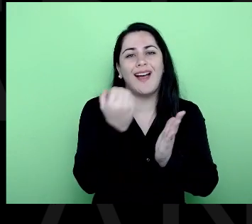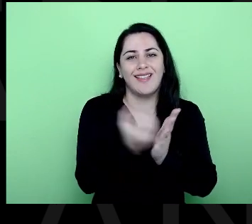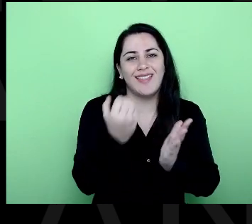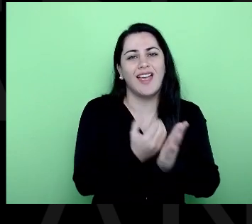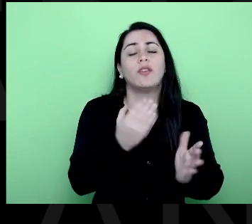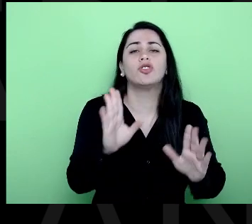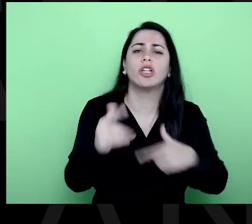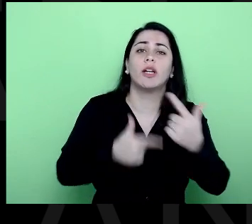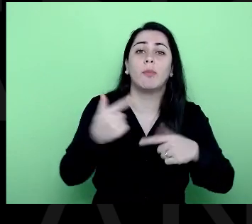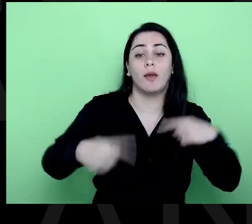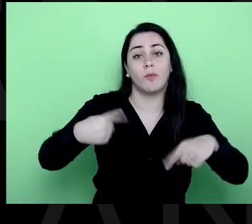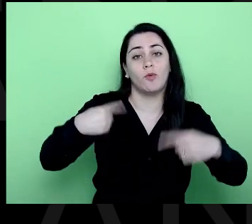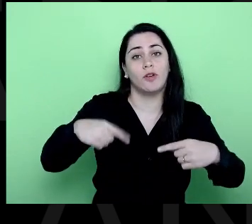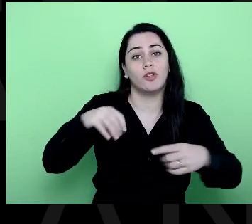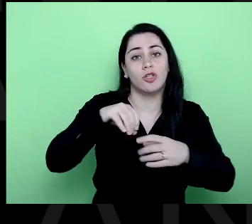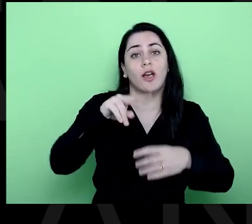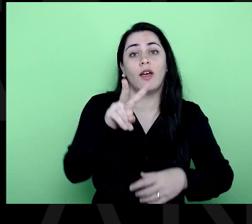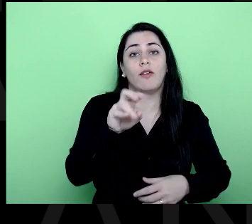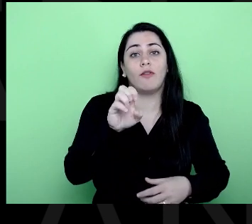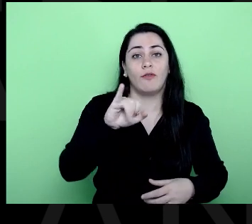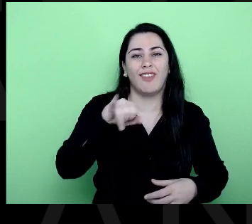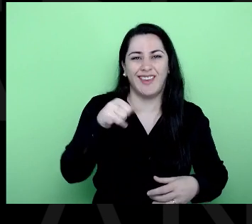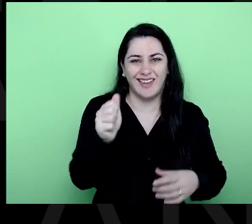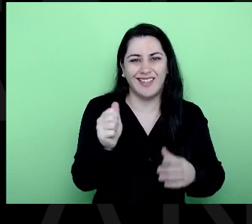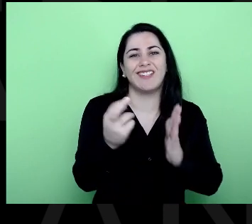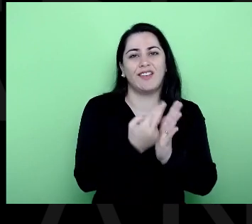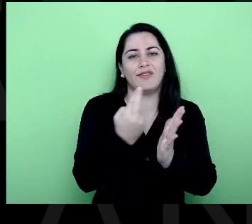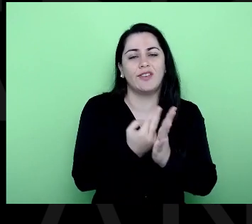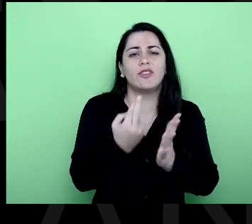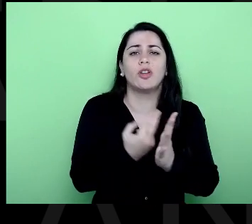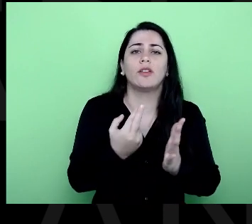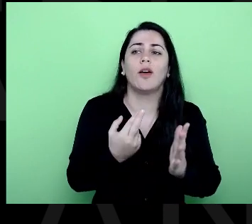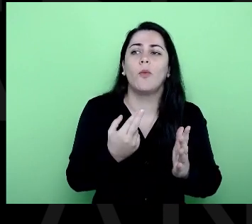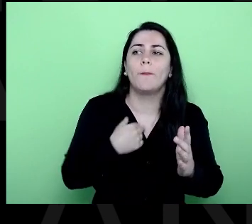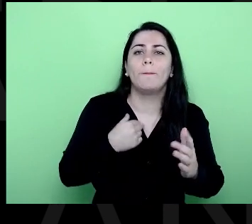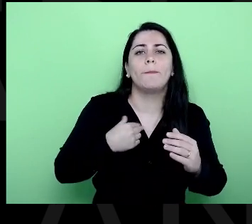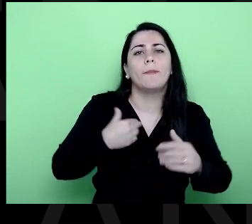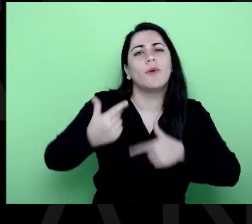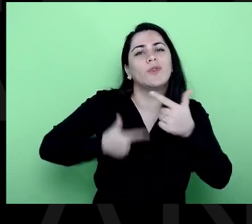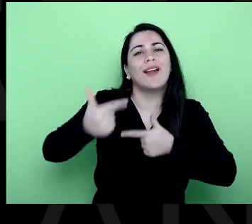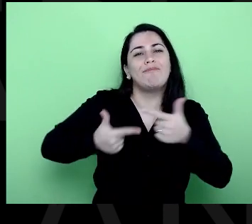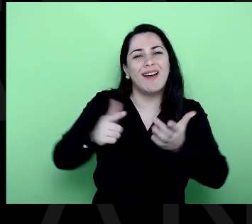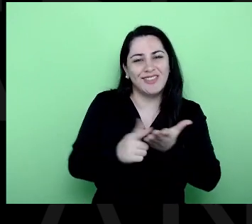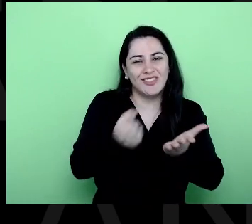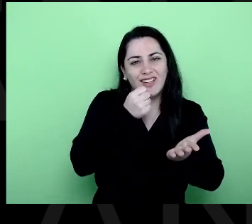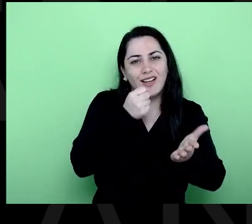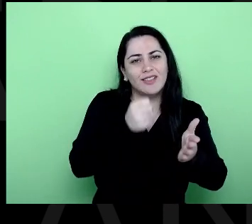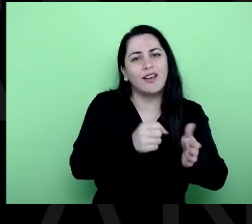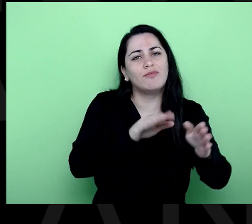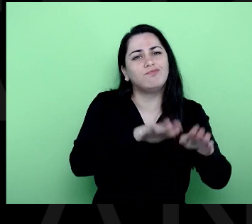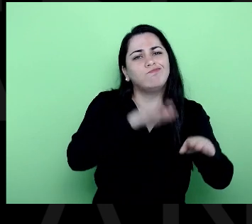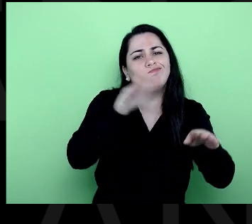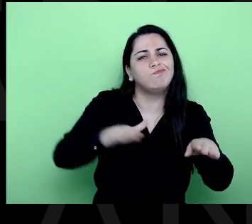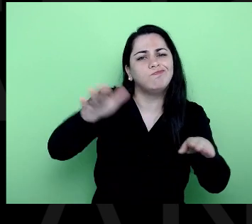na Veja, então fiz uma carreira meio confusa, assim, errônea,